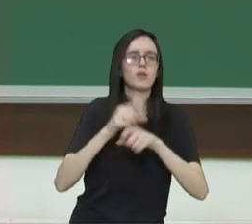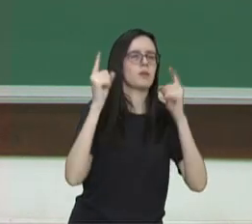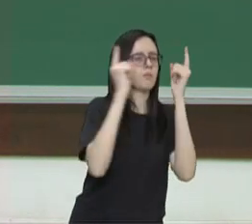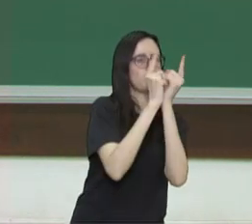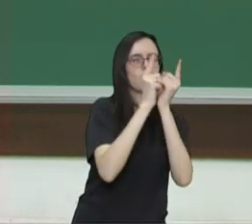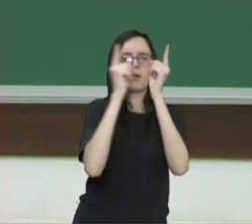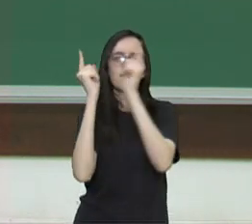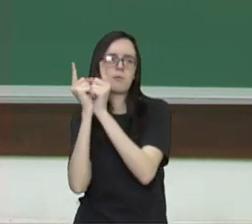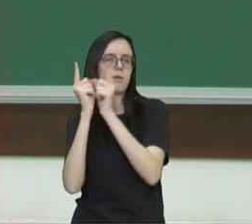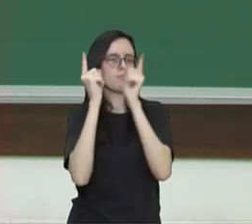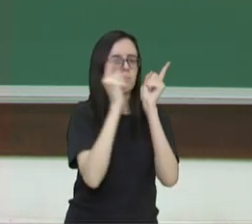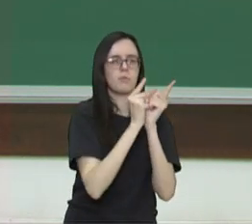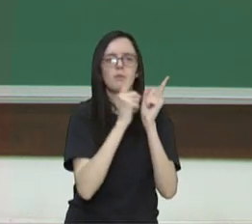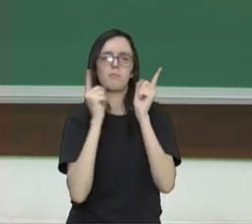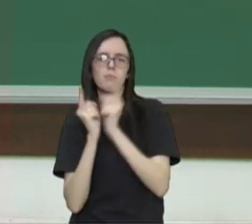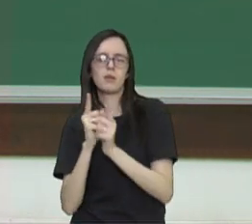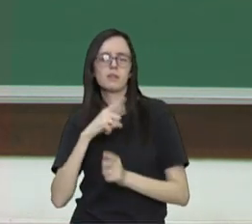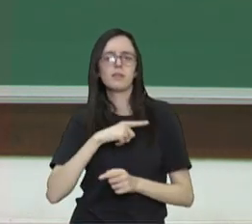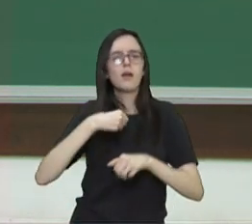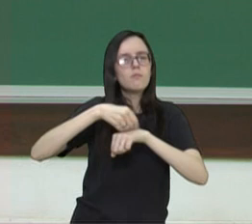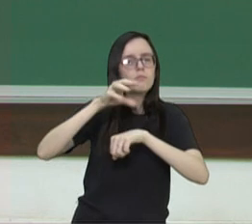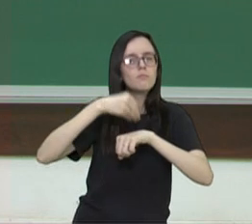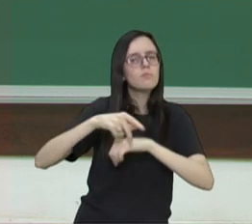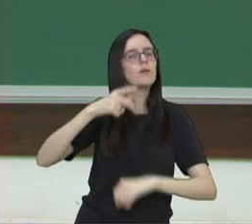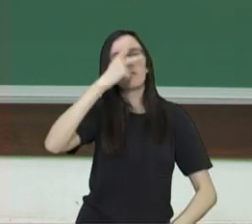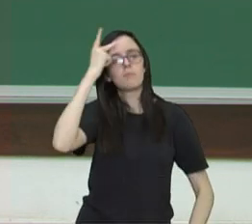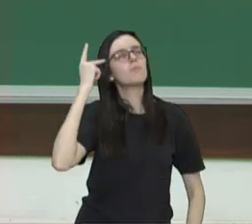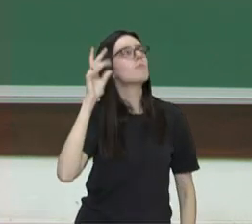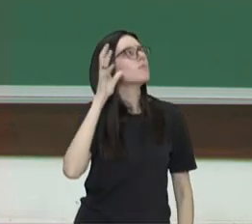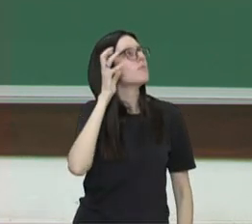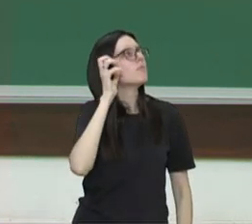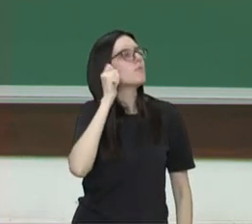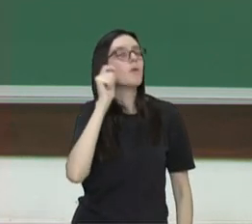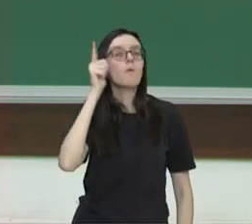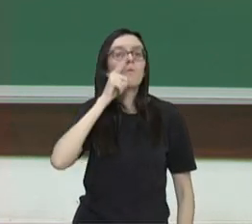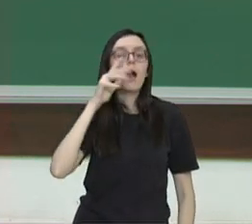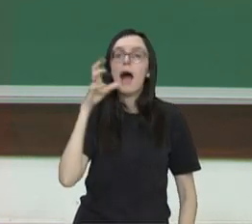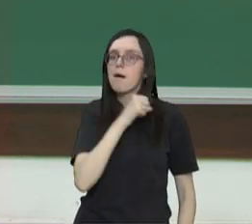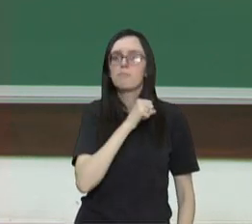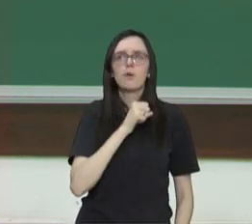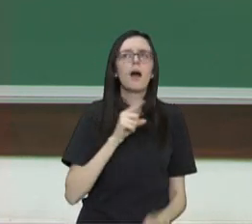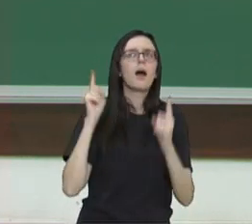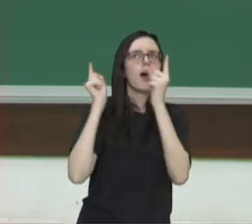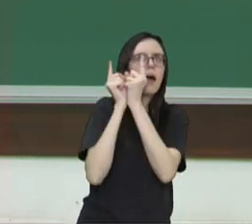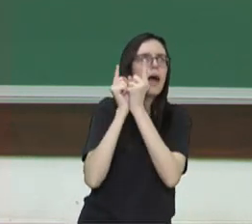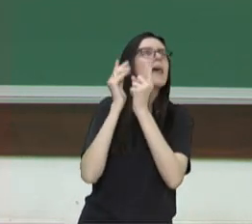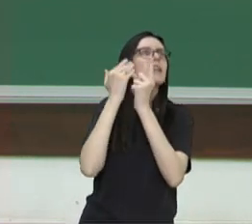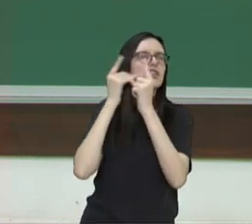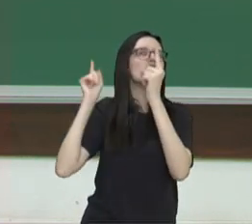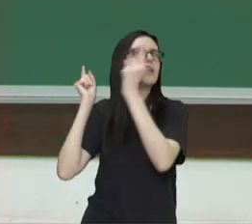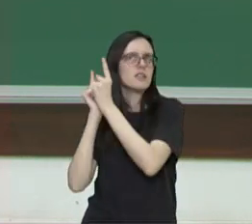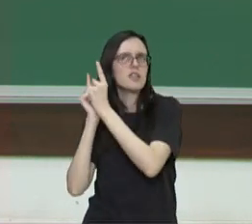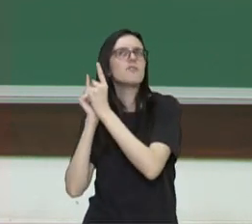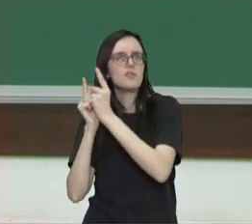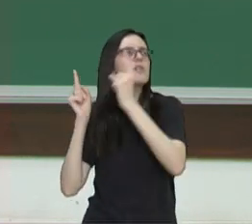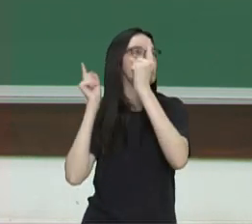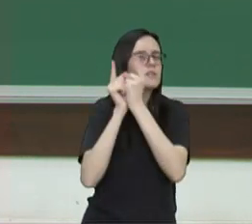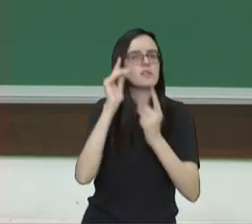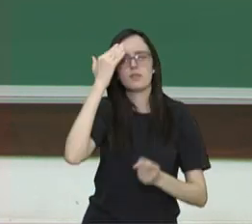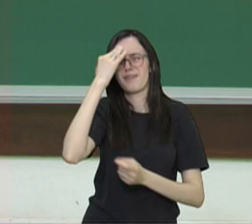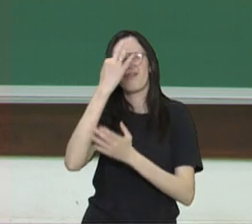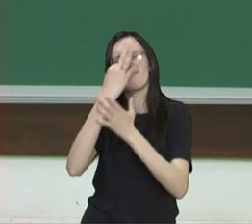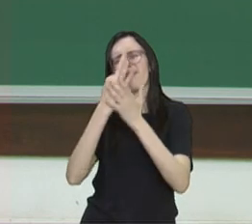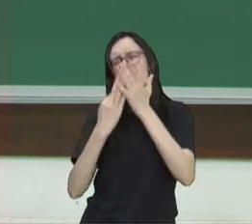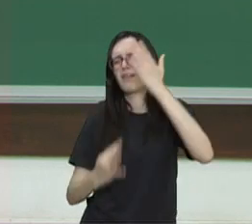e que o ouvinte conseguisse entender a notícia no menor tempo possível. Então, sem textos muito